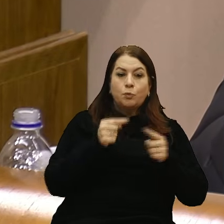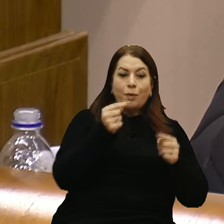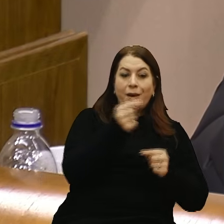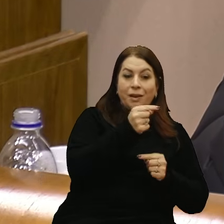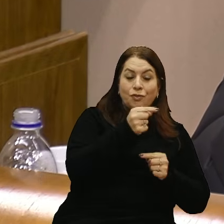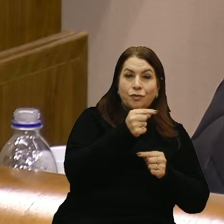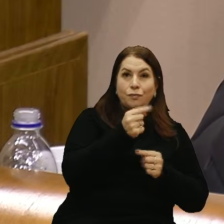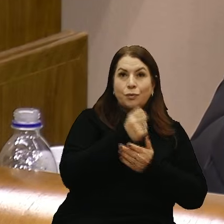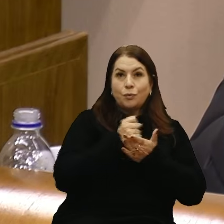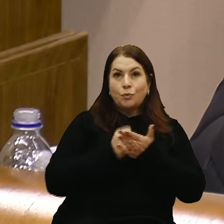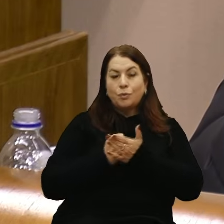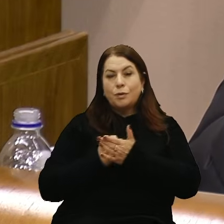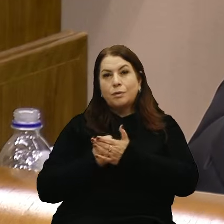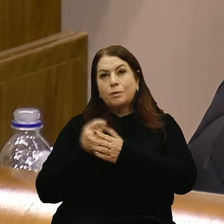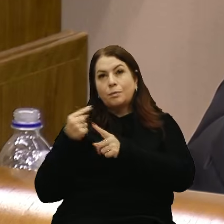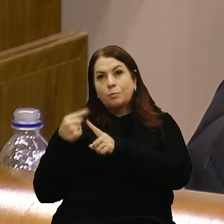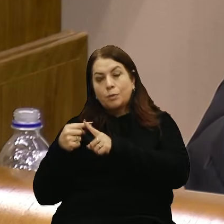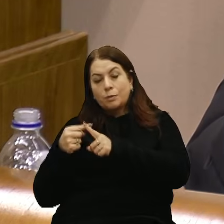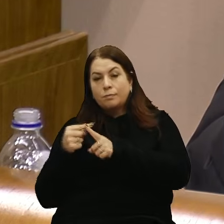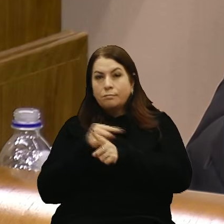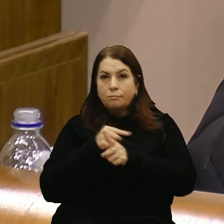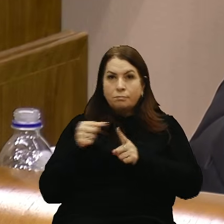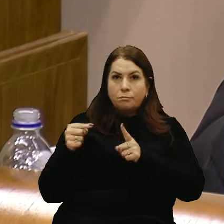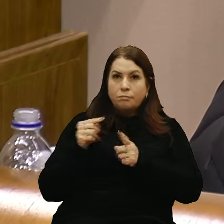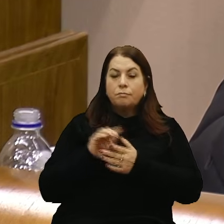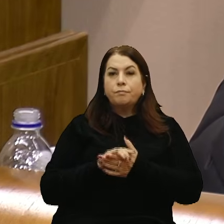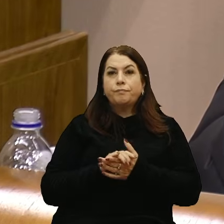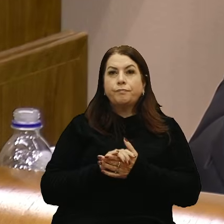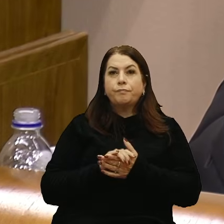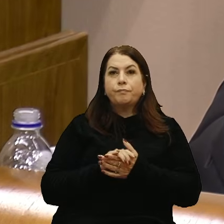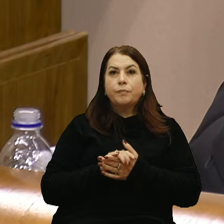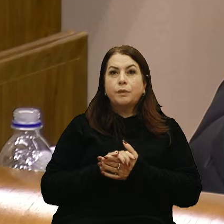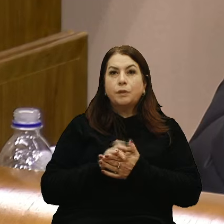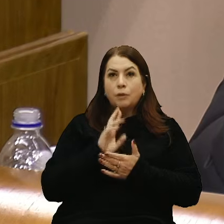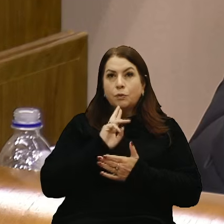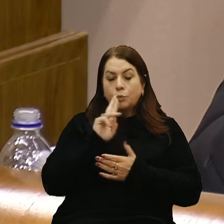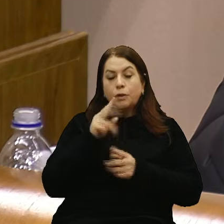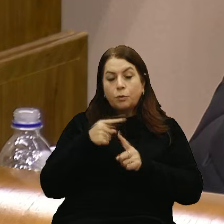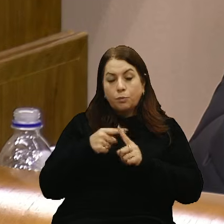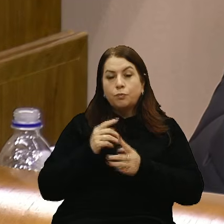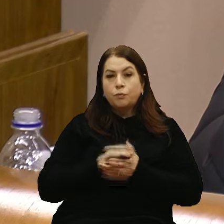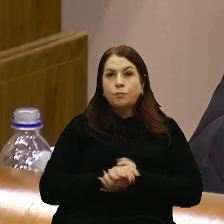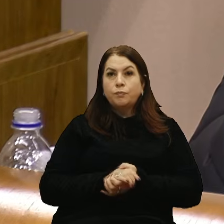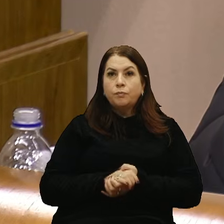negativos e quais são os contratos que dão resultado positivo.